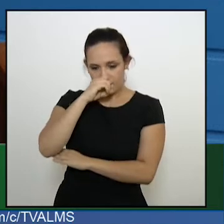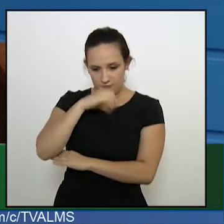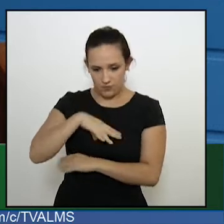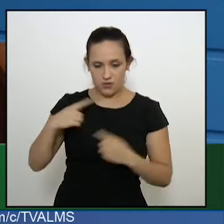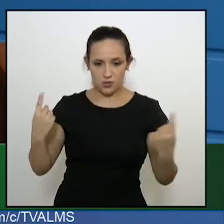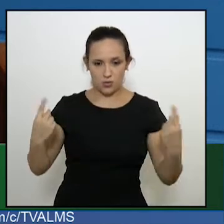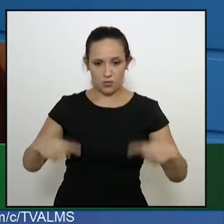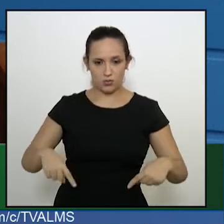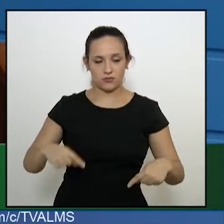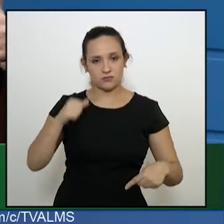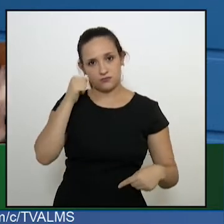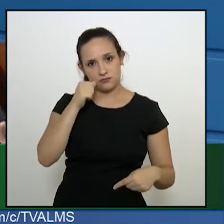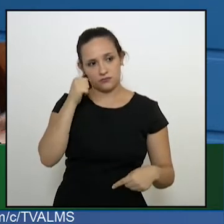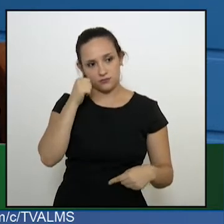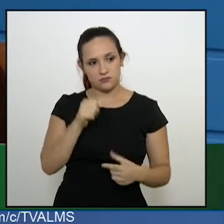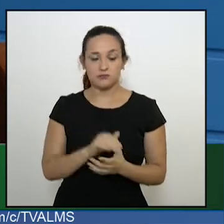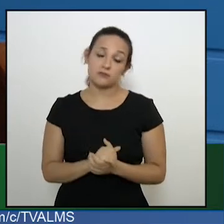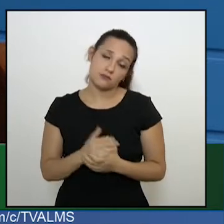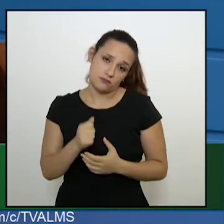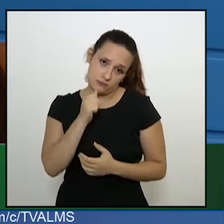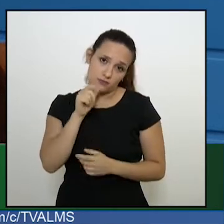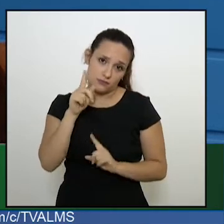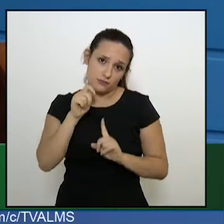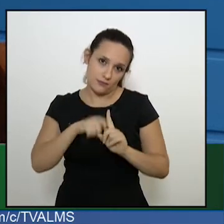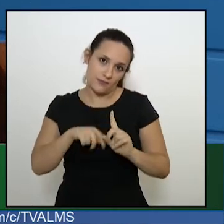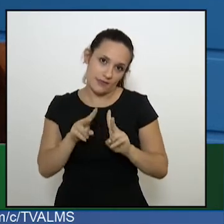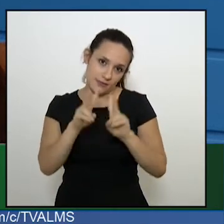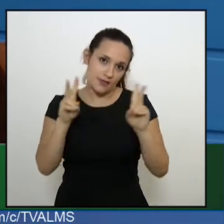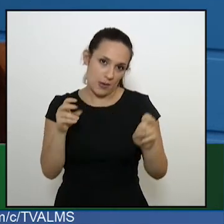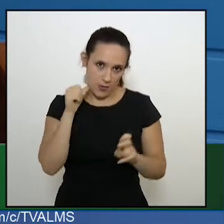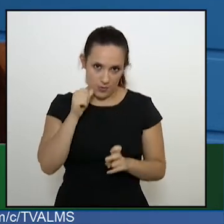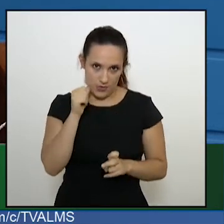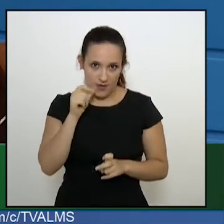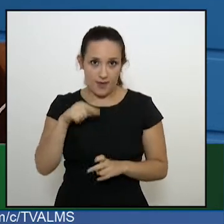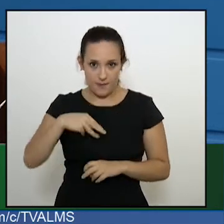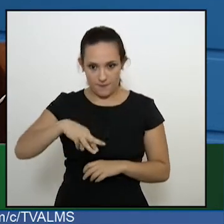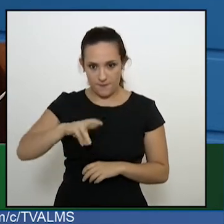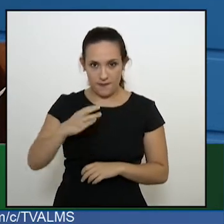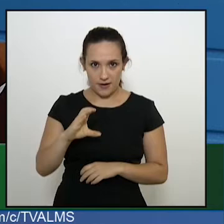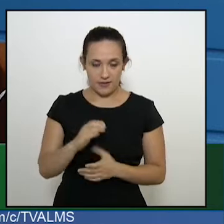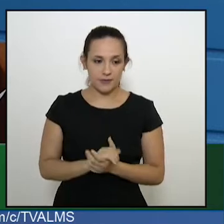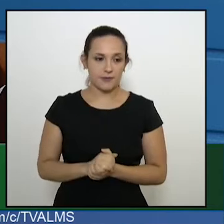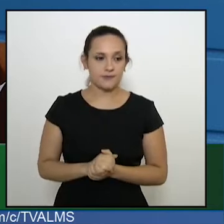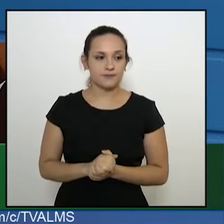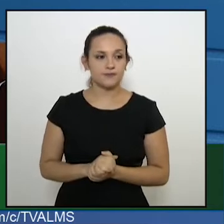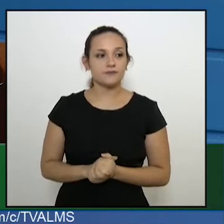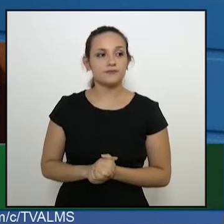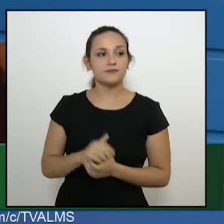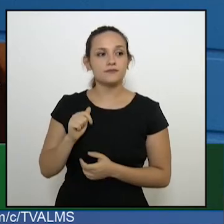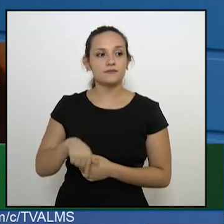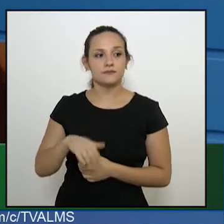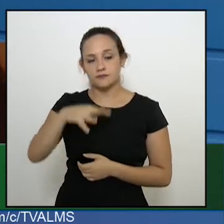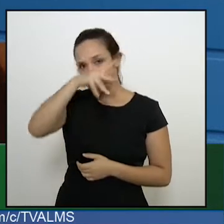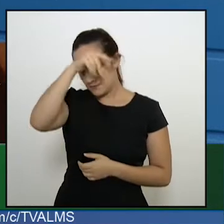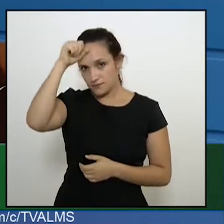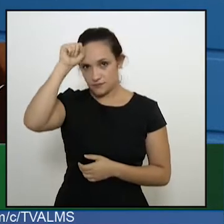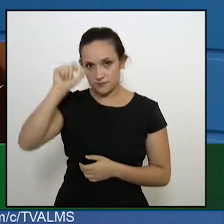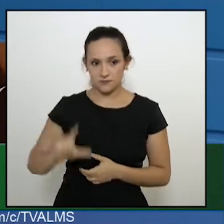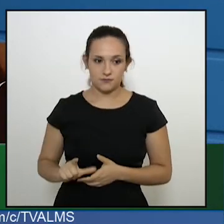mulher, já que nós ainda estamos no mês de março, aqui no Mato Grosso do